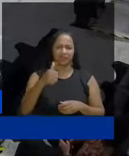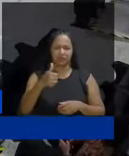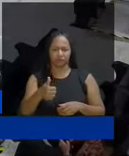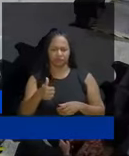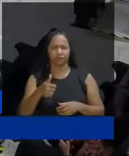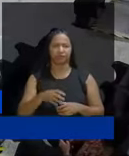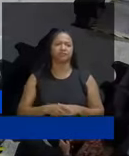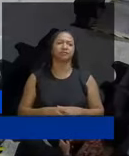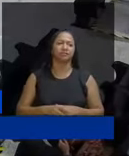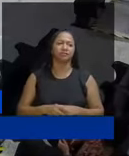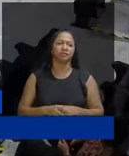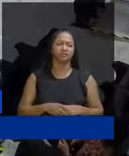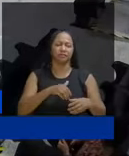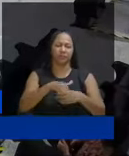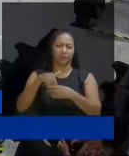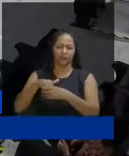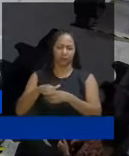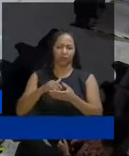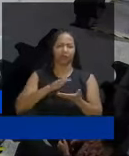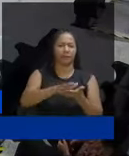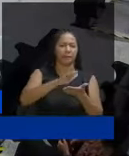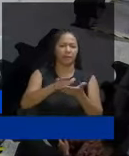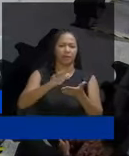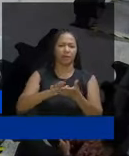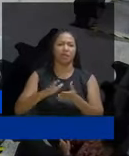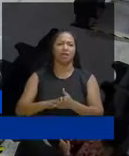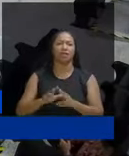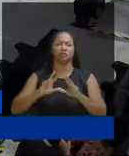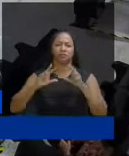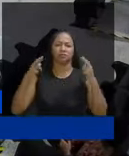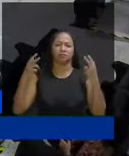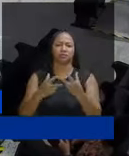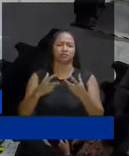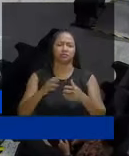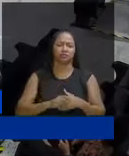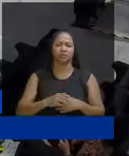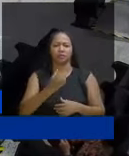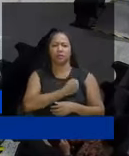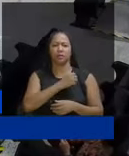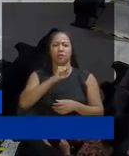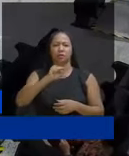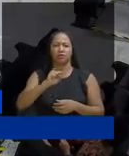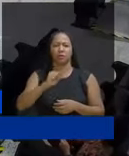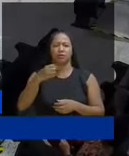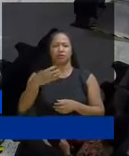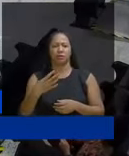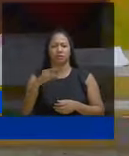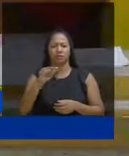8471. 8471. Acordo publicado em sessão de número 8471.